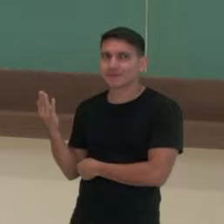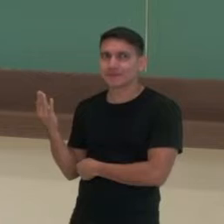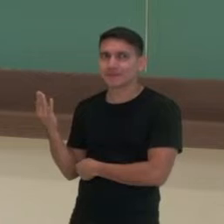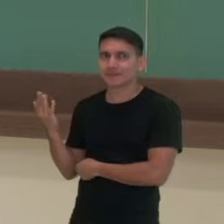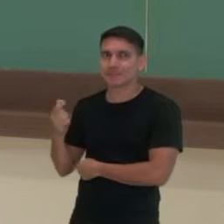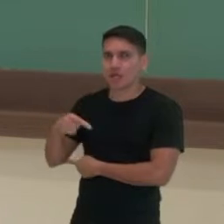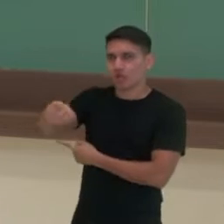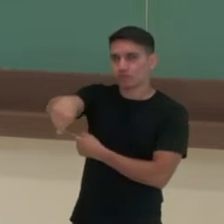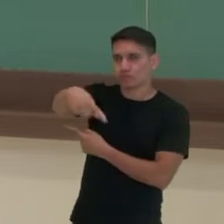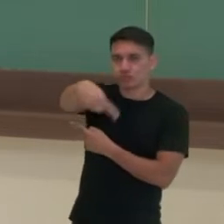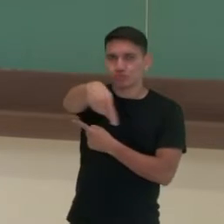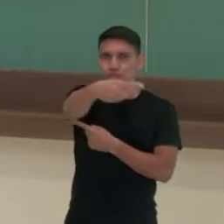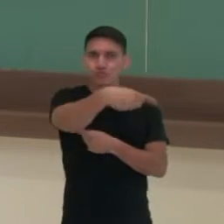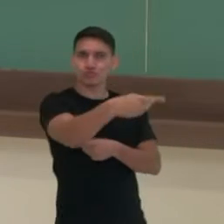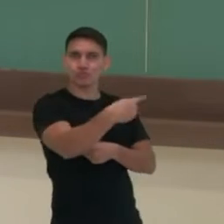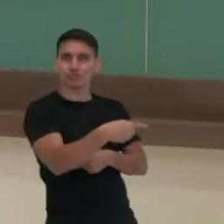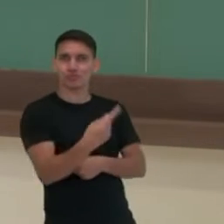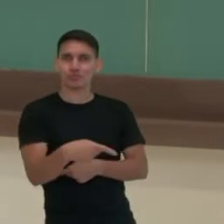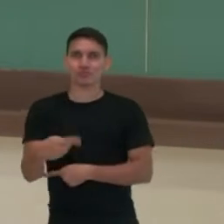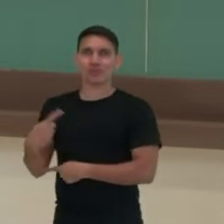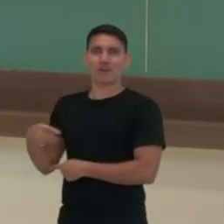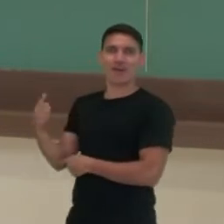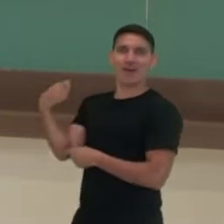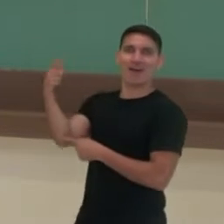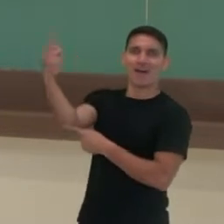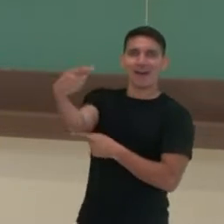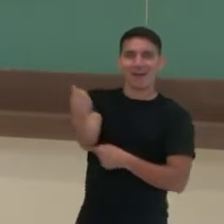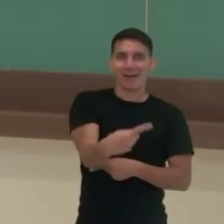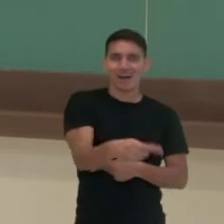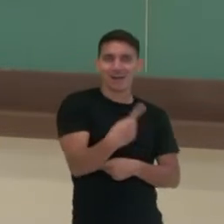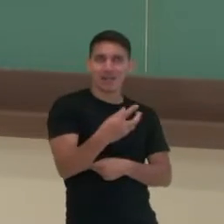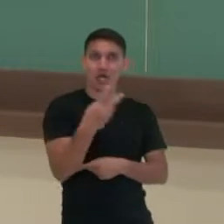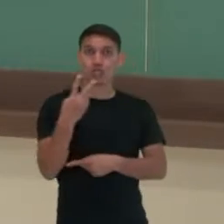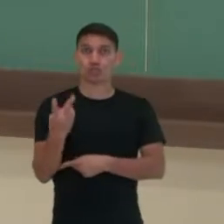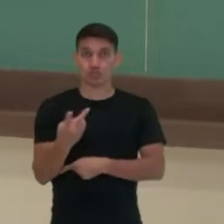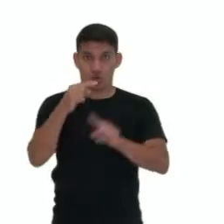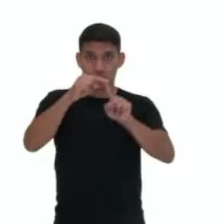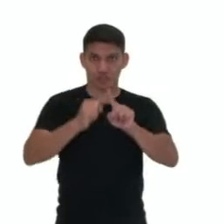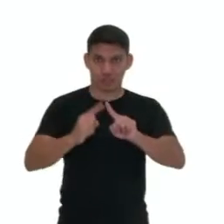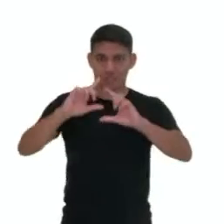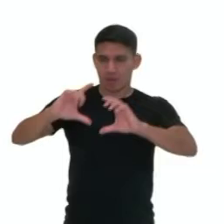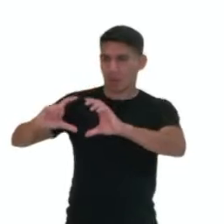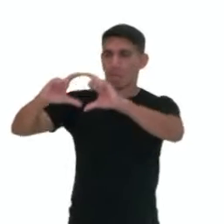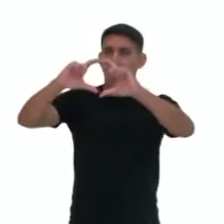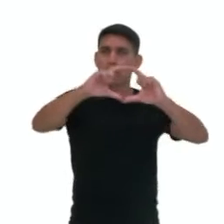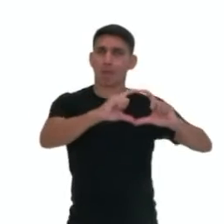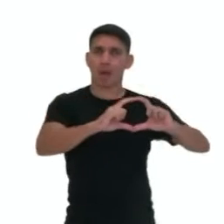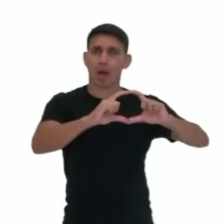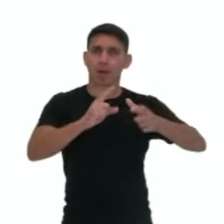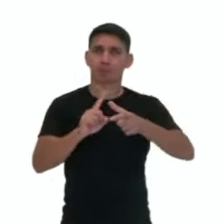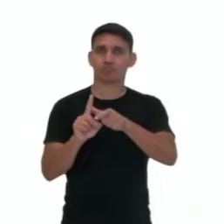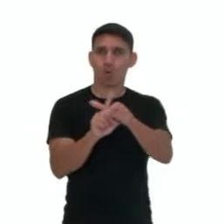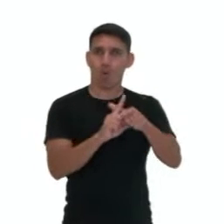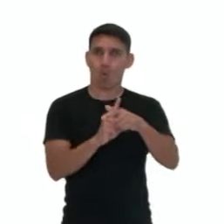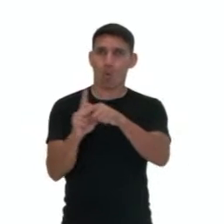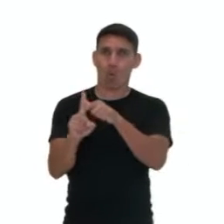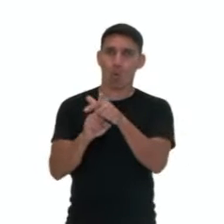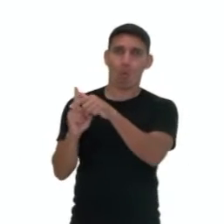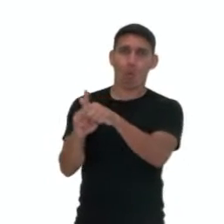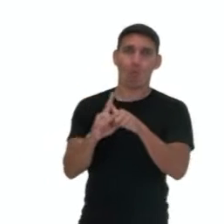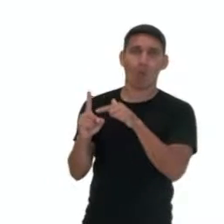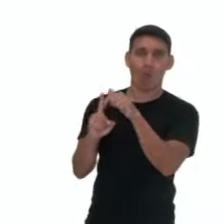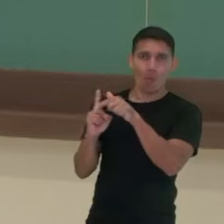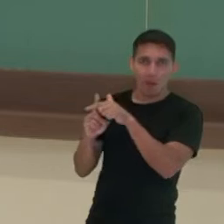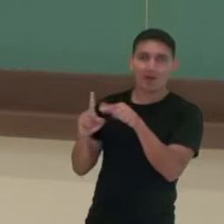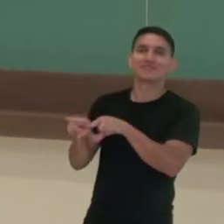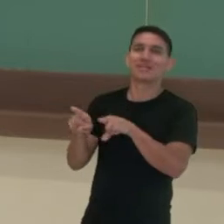a ginástica rítmica, né, que eles estão utilizando dois tipos de aparelhos na imagem aqui, né? A gente pode identificar vários elementos